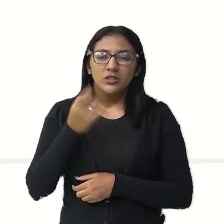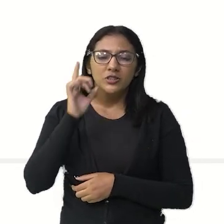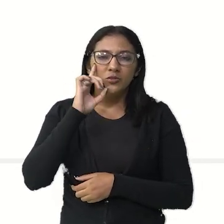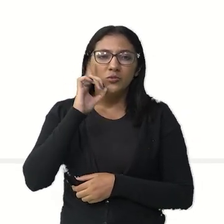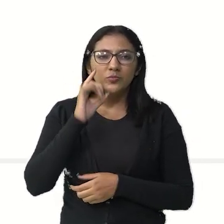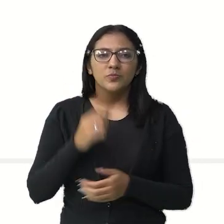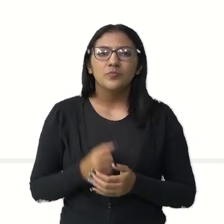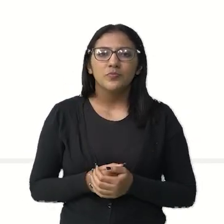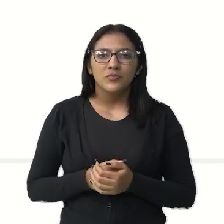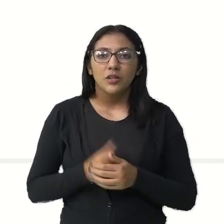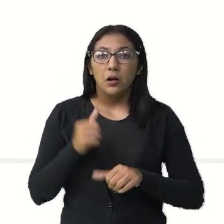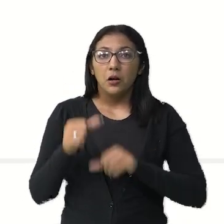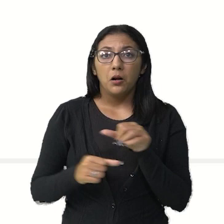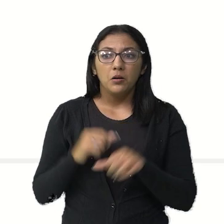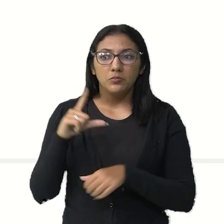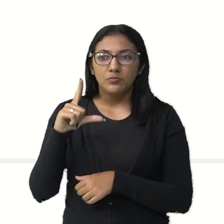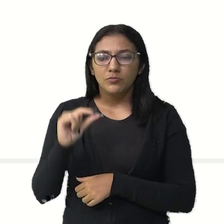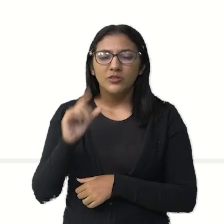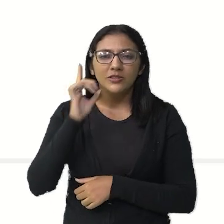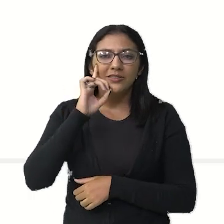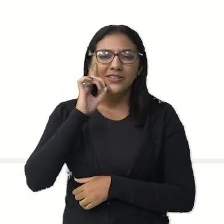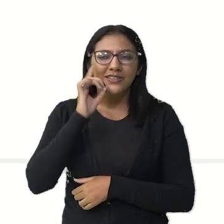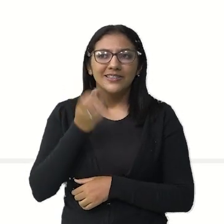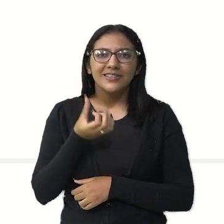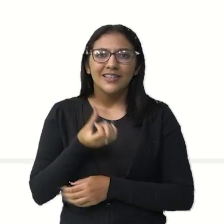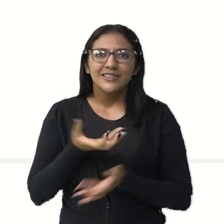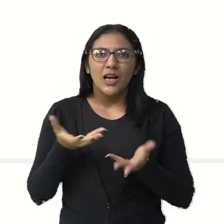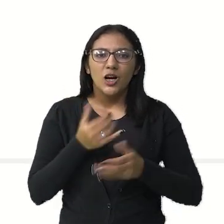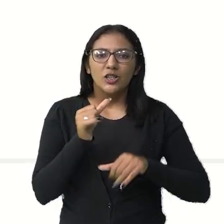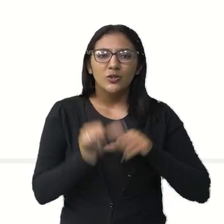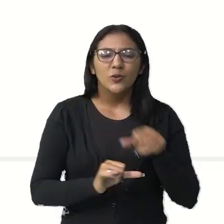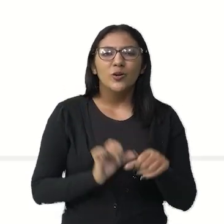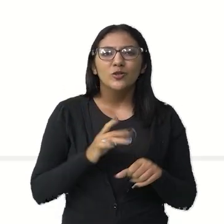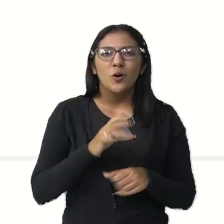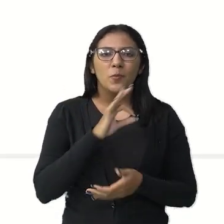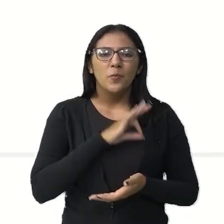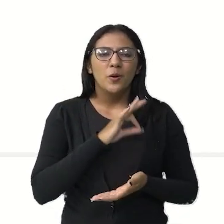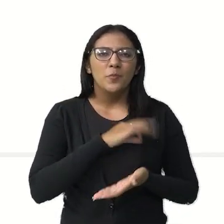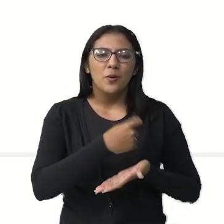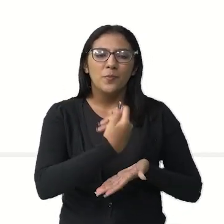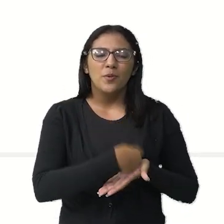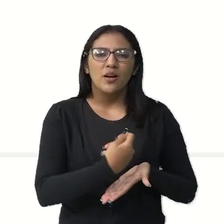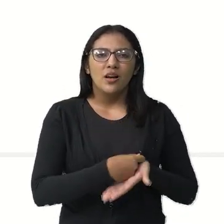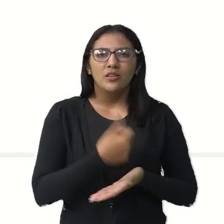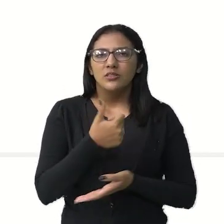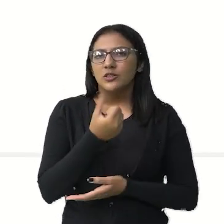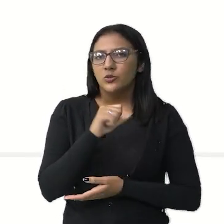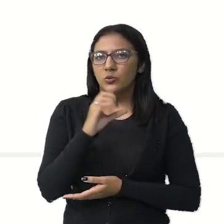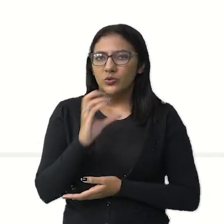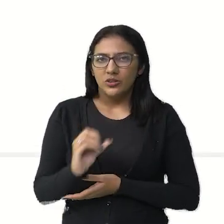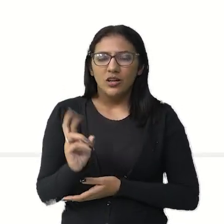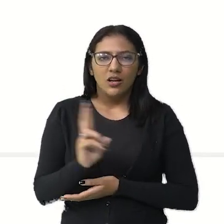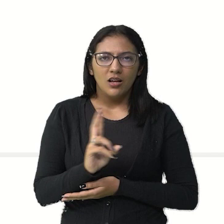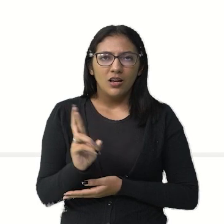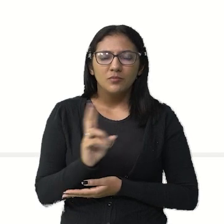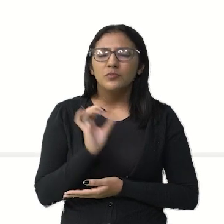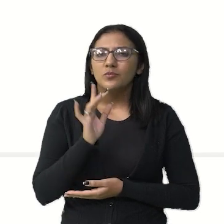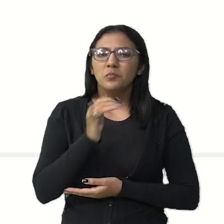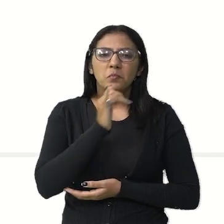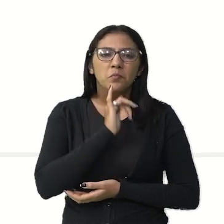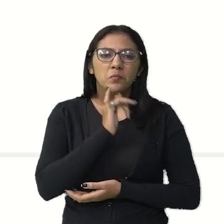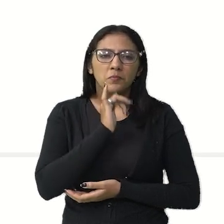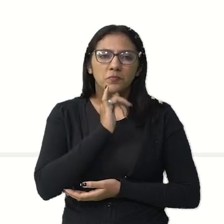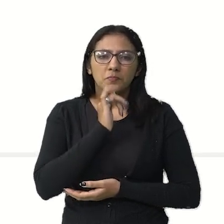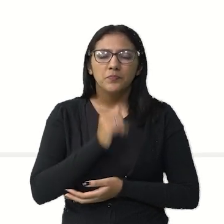3, nós descobrimos que ele vai ganhar apenas R$180. Beleza? Isso é um exemplo